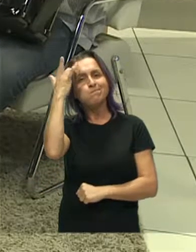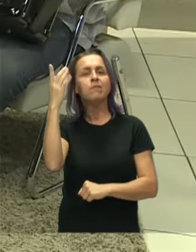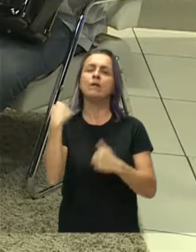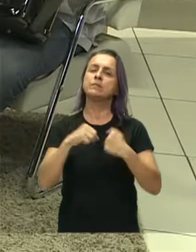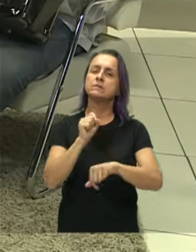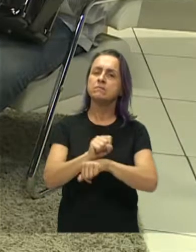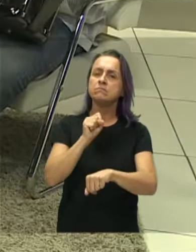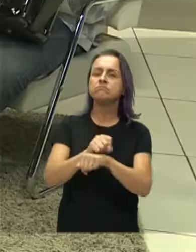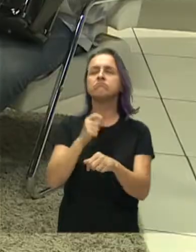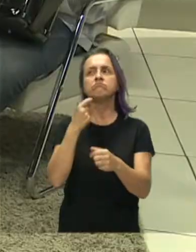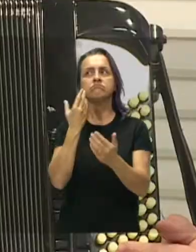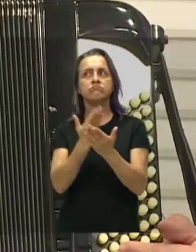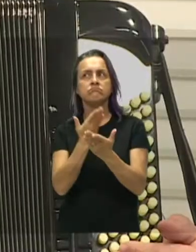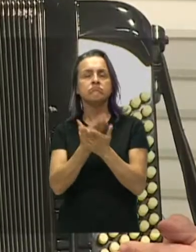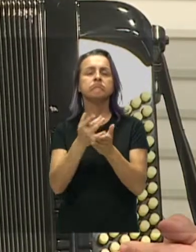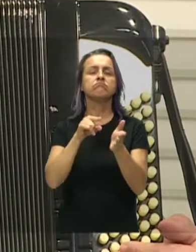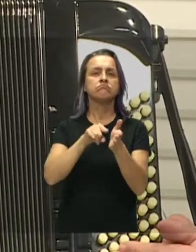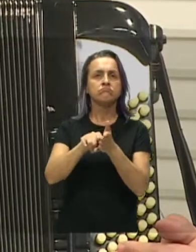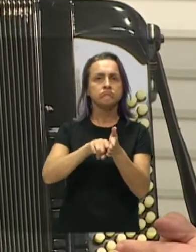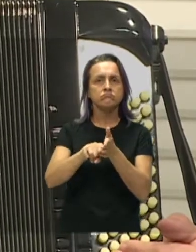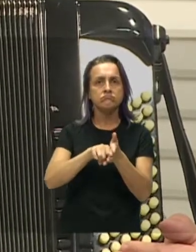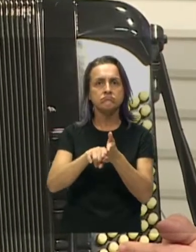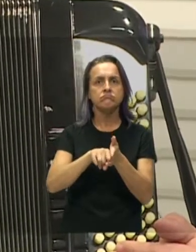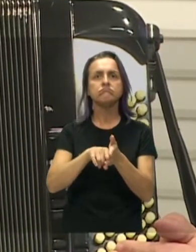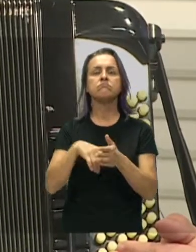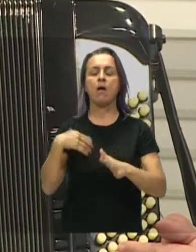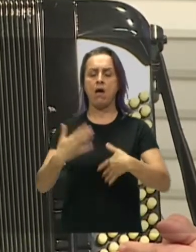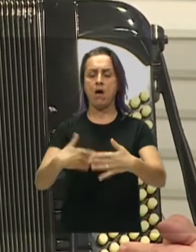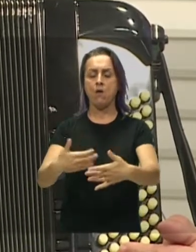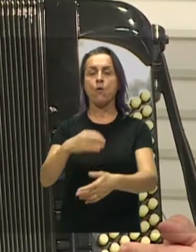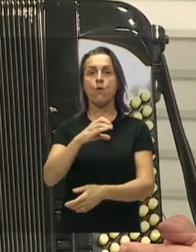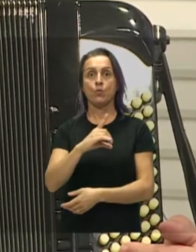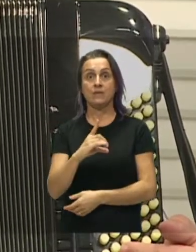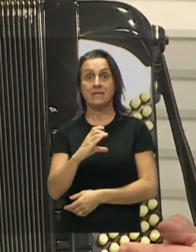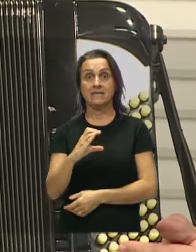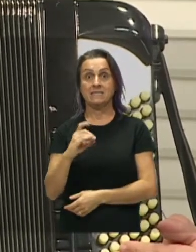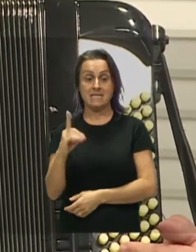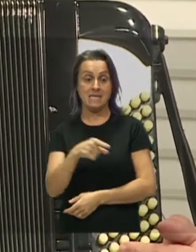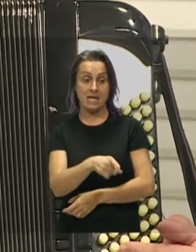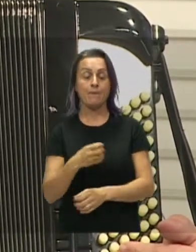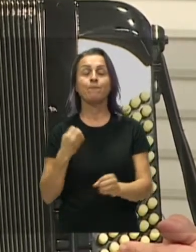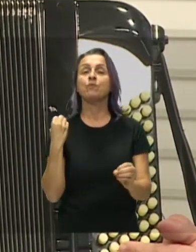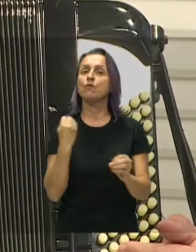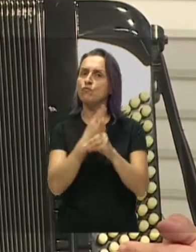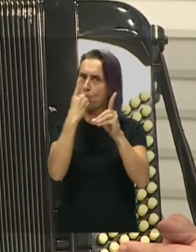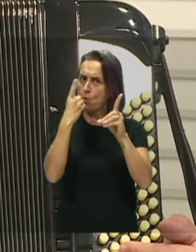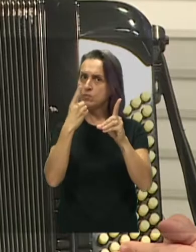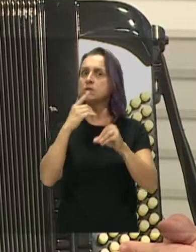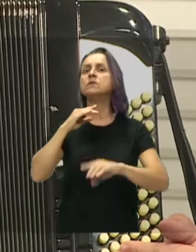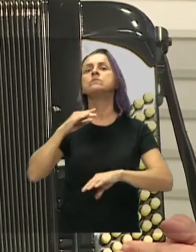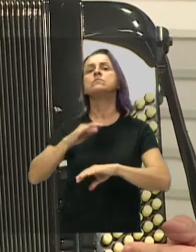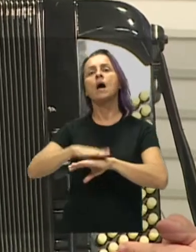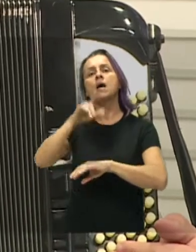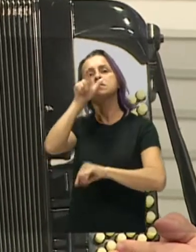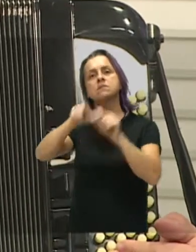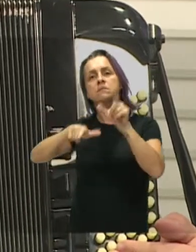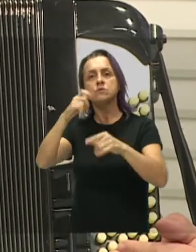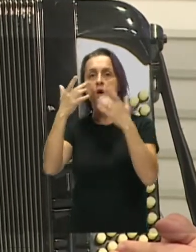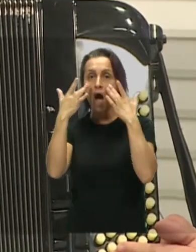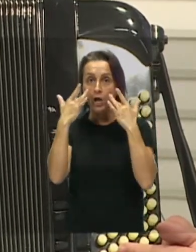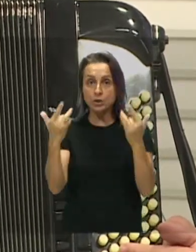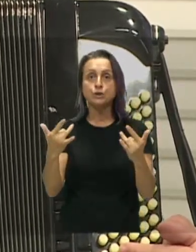CD, ao longo desse CD, eu fui encontrando os outros compositores, pelos quais eu me apaixonei pelas